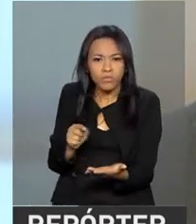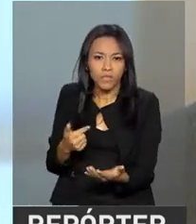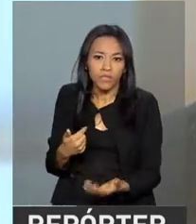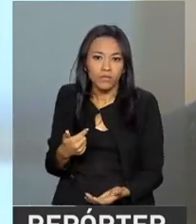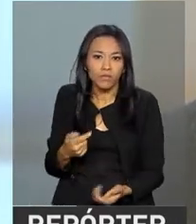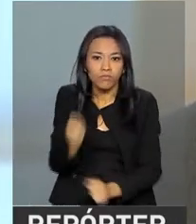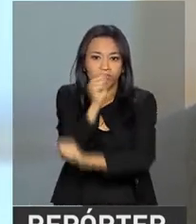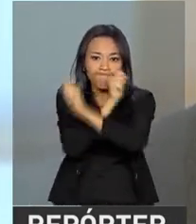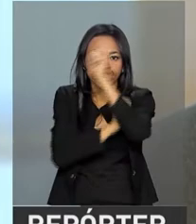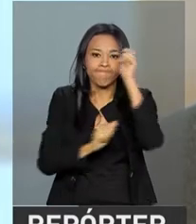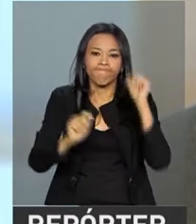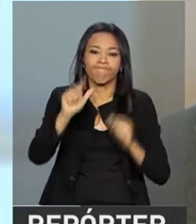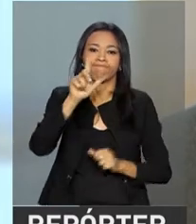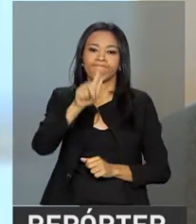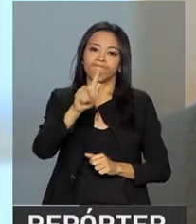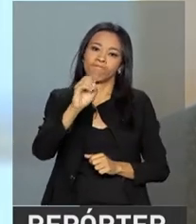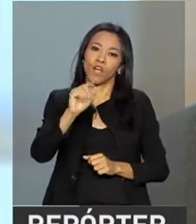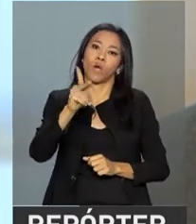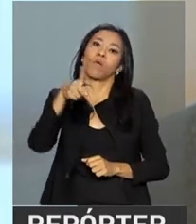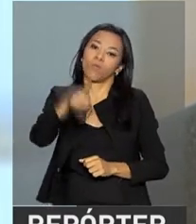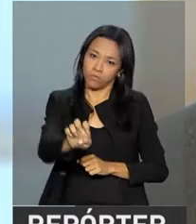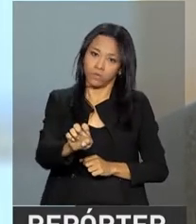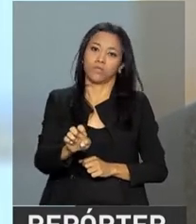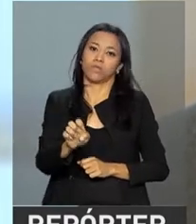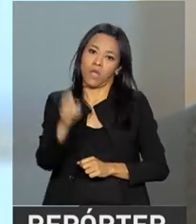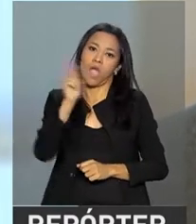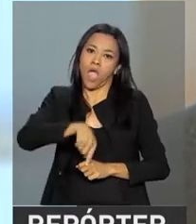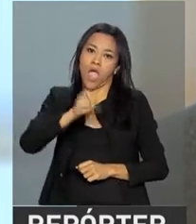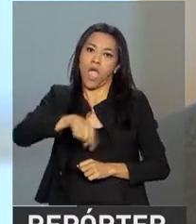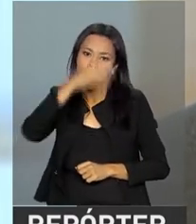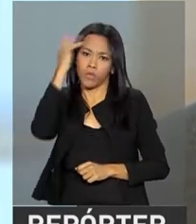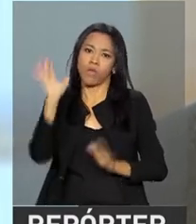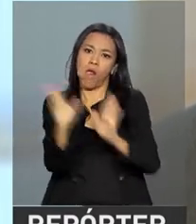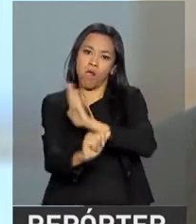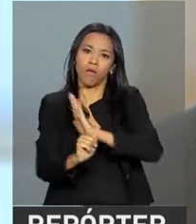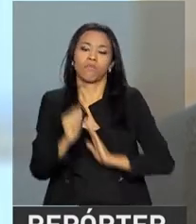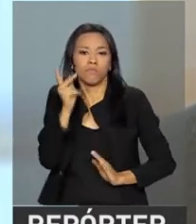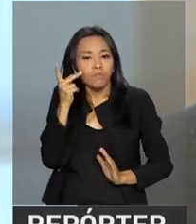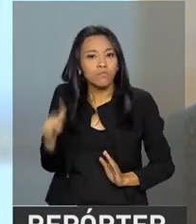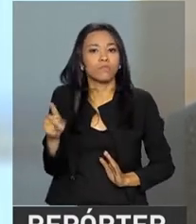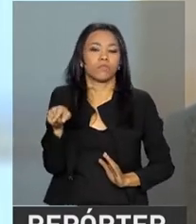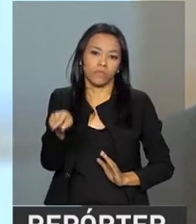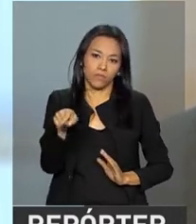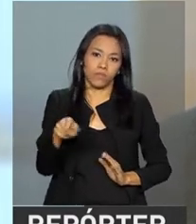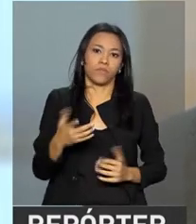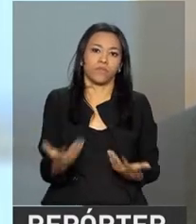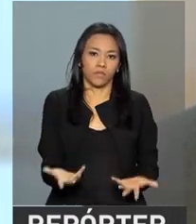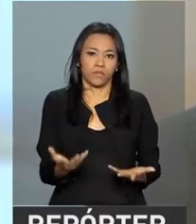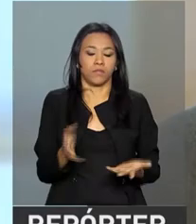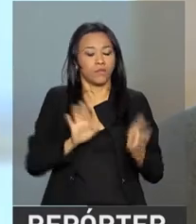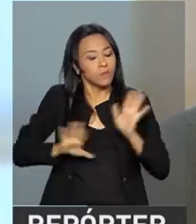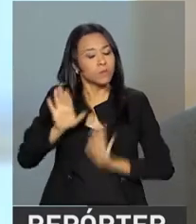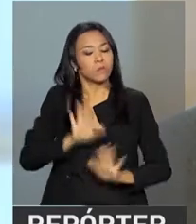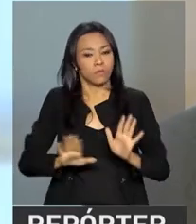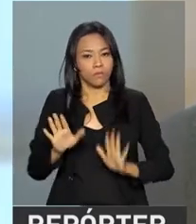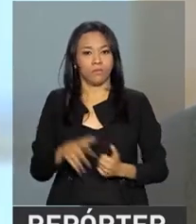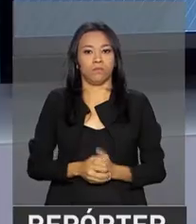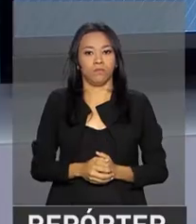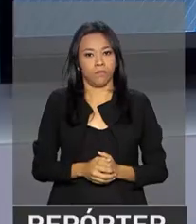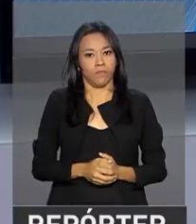é golpe e isso é um criminoso um bandido que está do outro lado tentando tirar dinheiro dessa